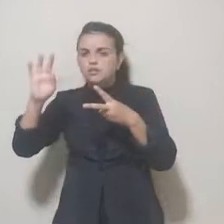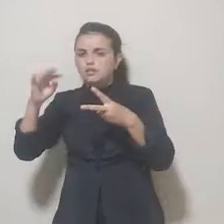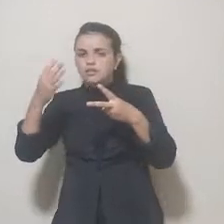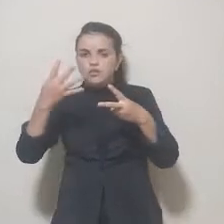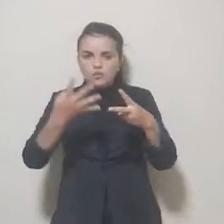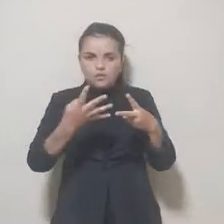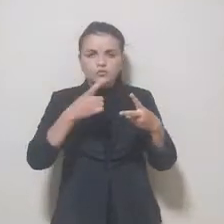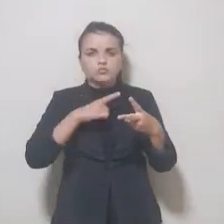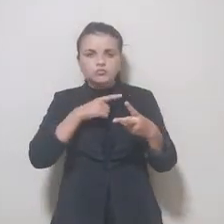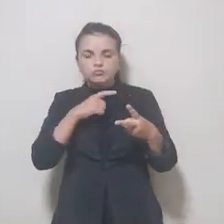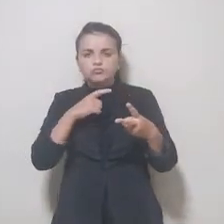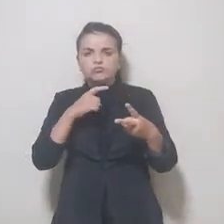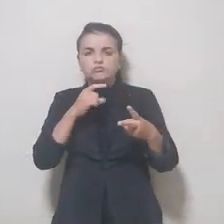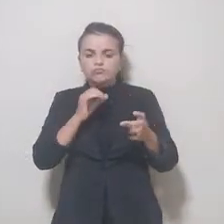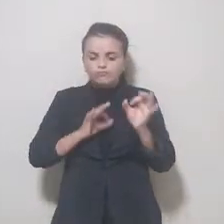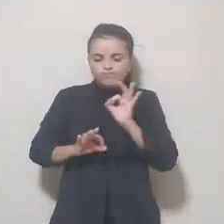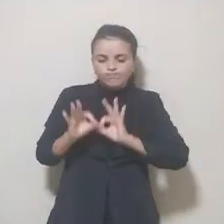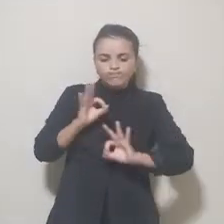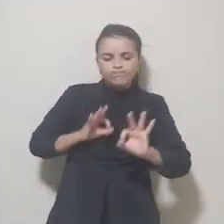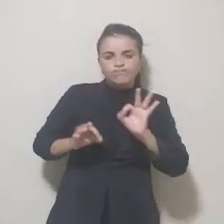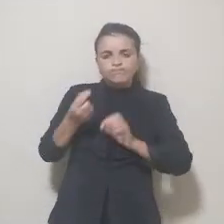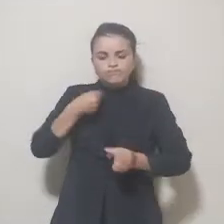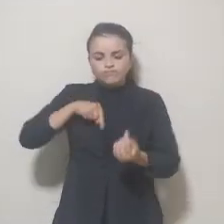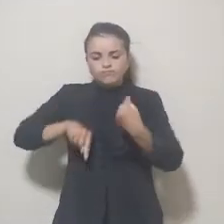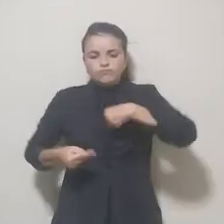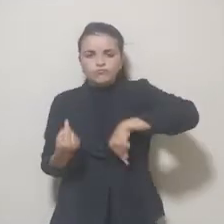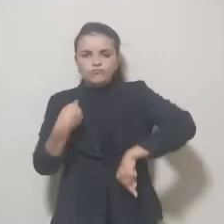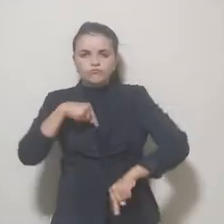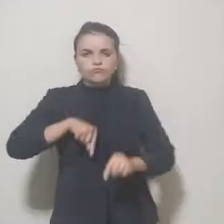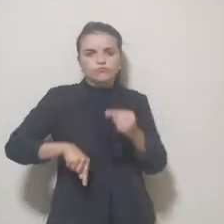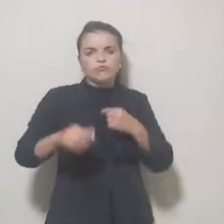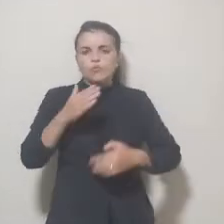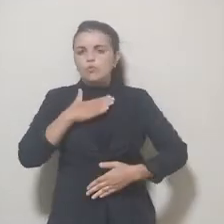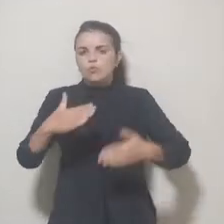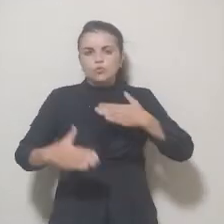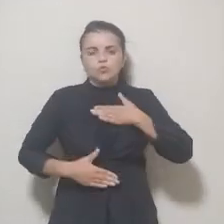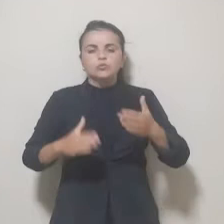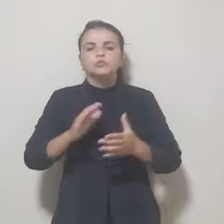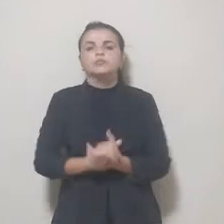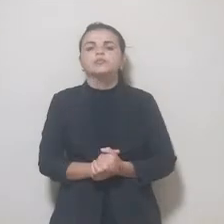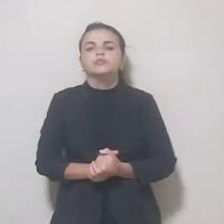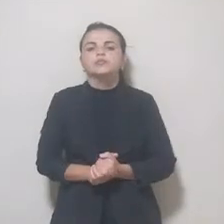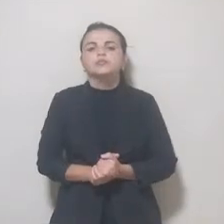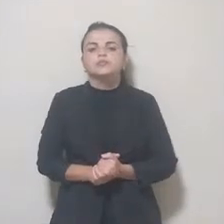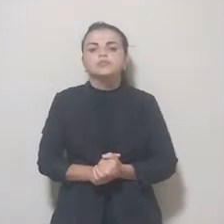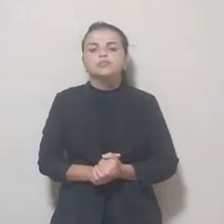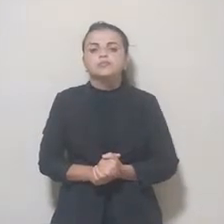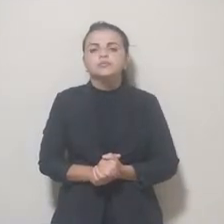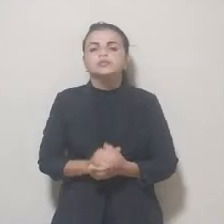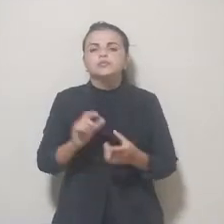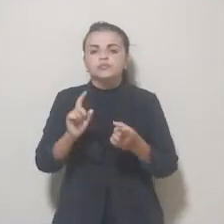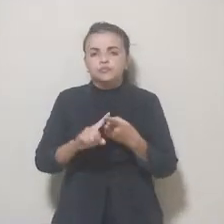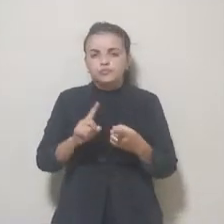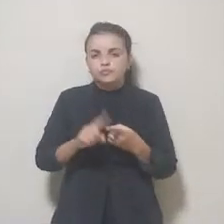elas trabalham aí controlando o metabolismo das nossas células. A gente tem as